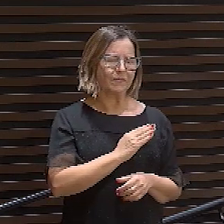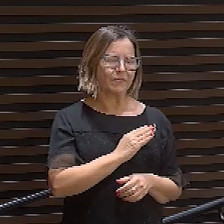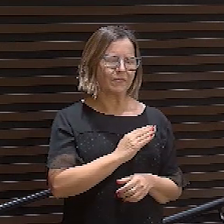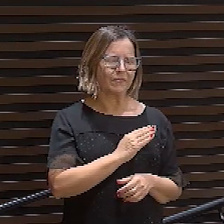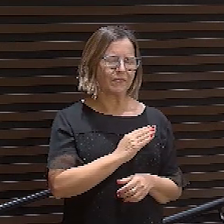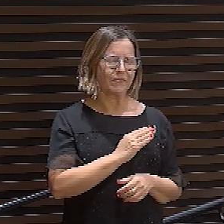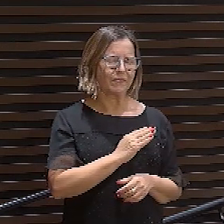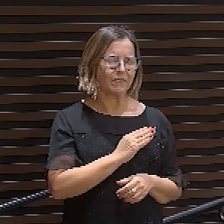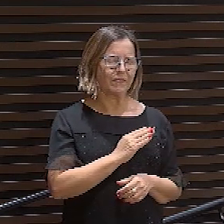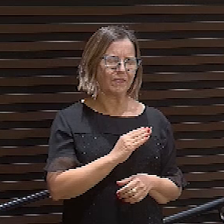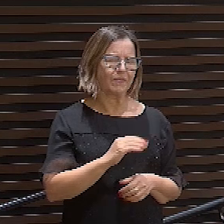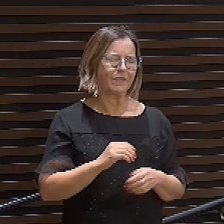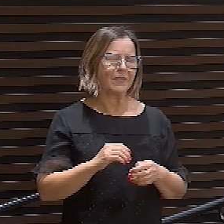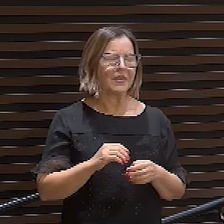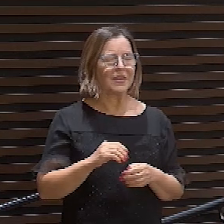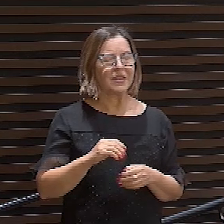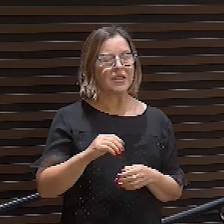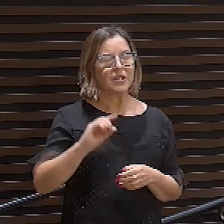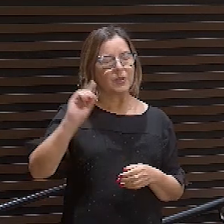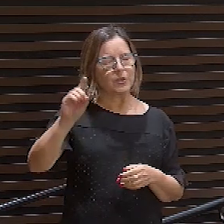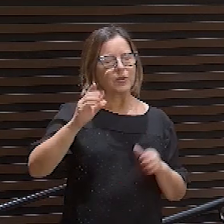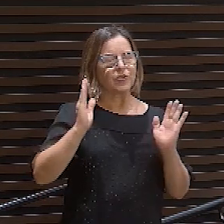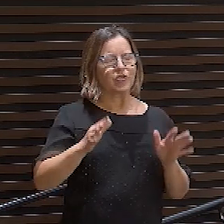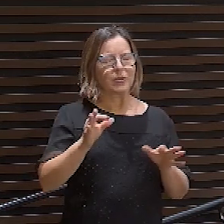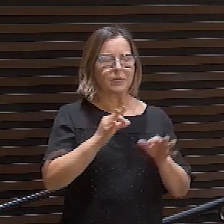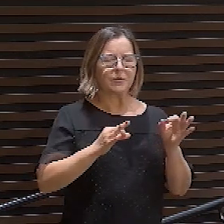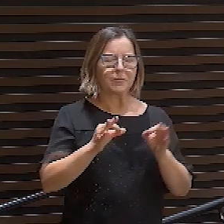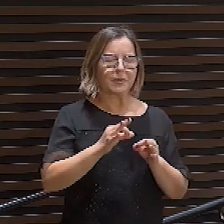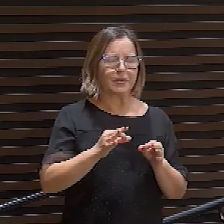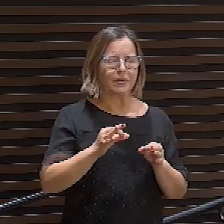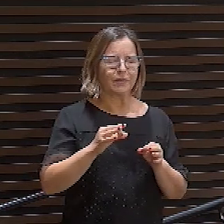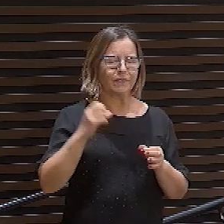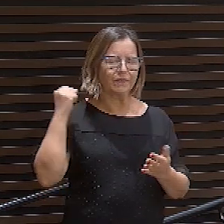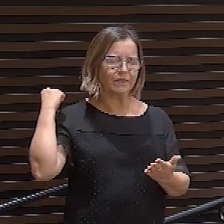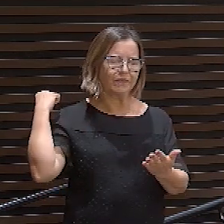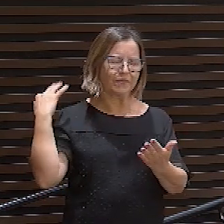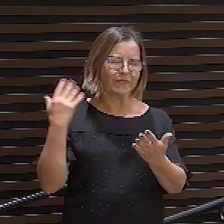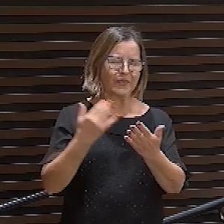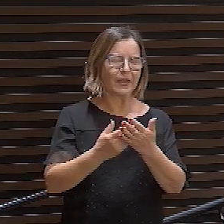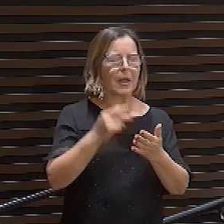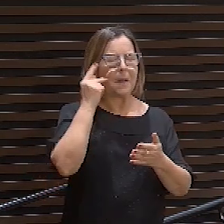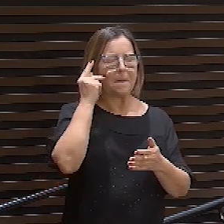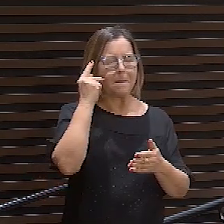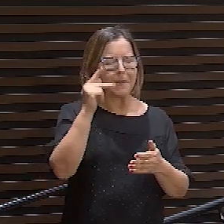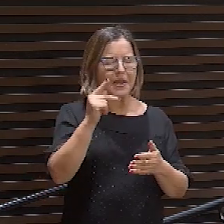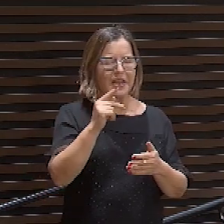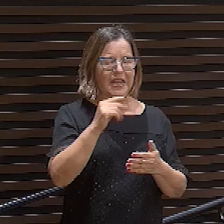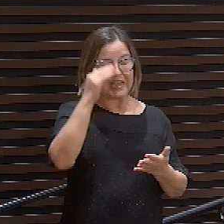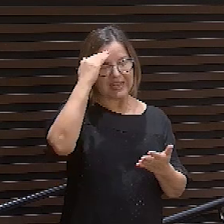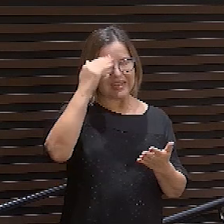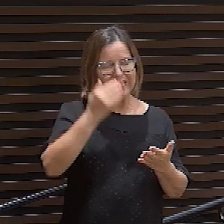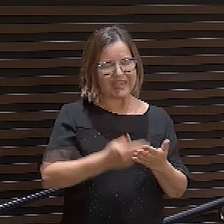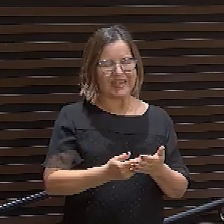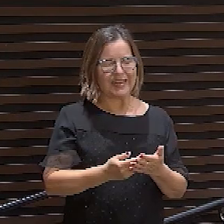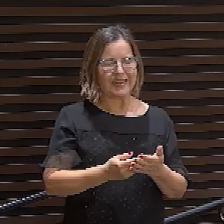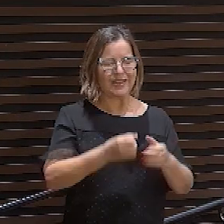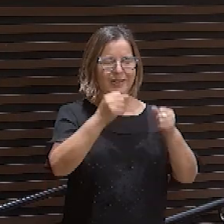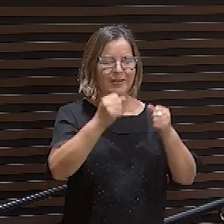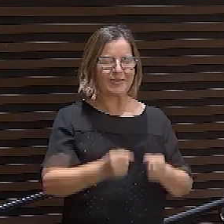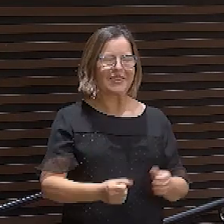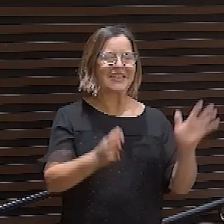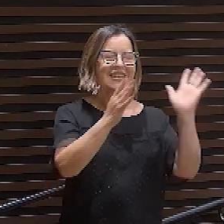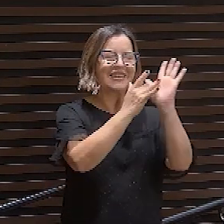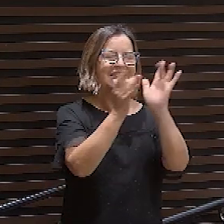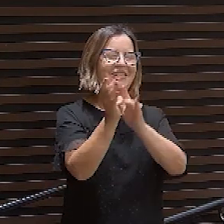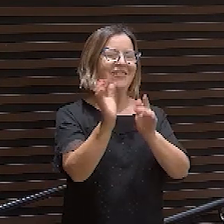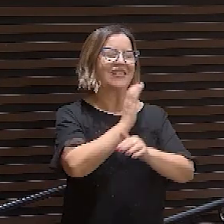tens preparado desde a eternidade, para que venham a crer na suficiência de Jesus Cristo.